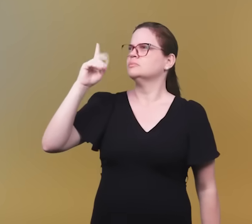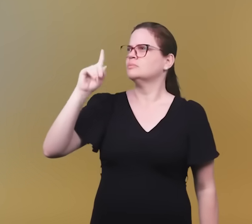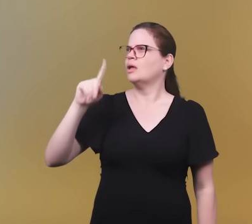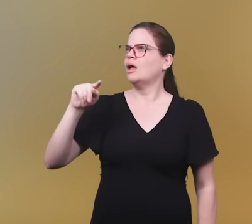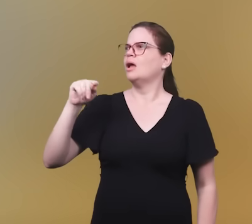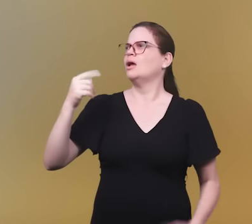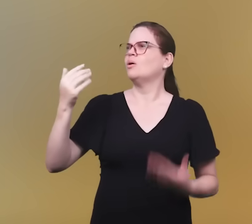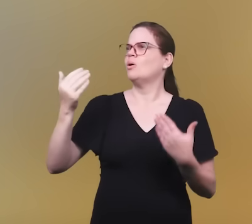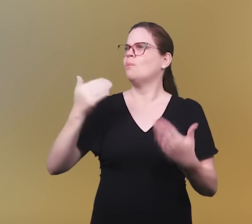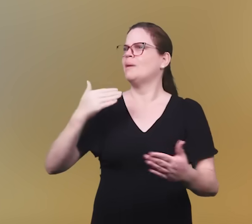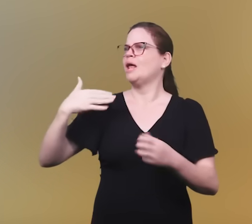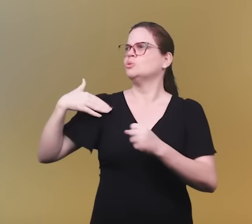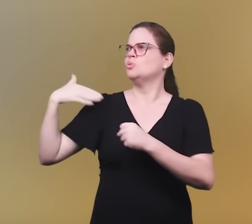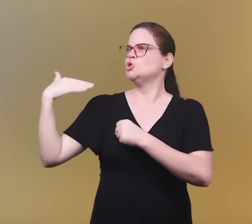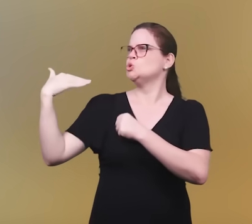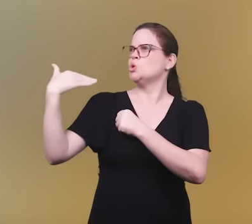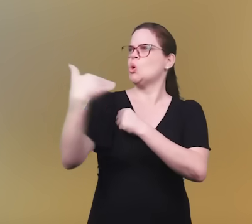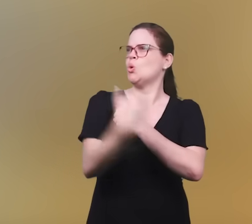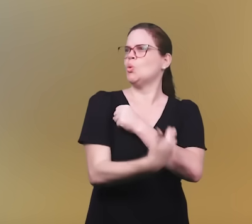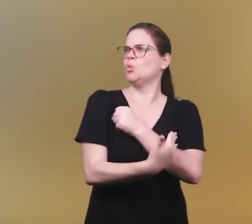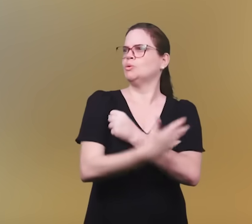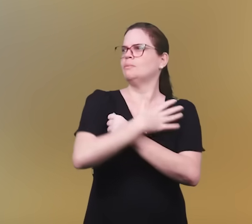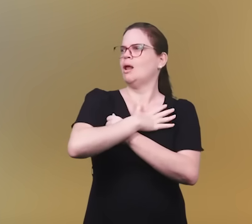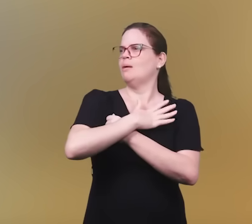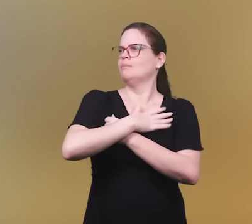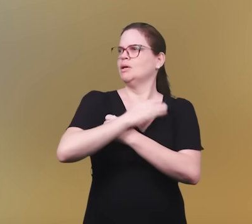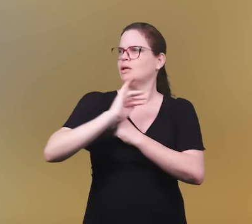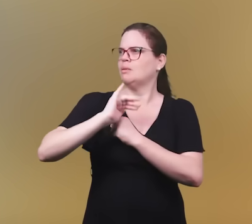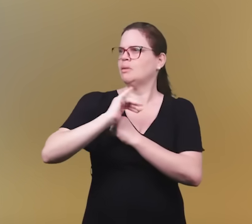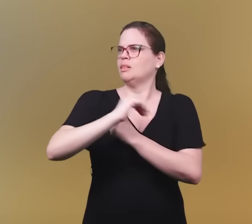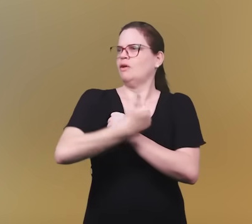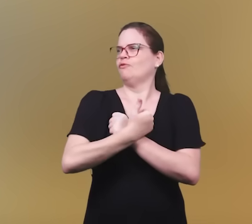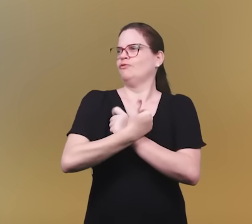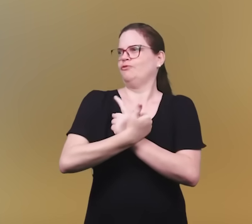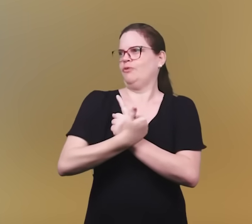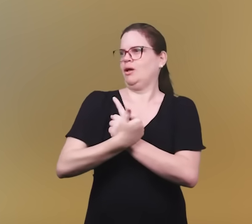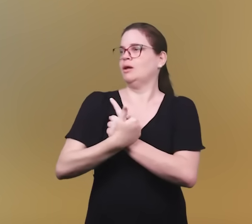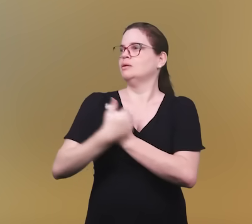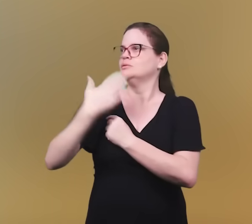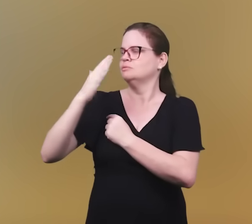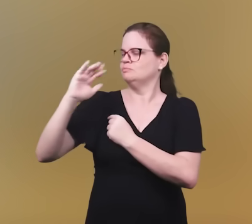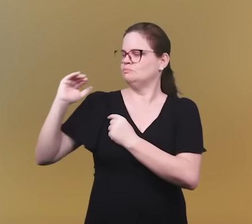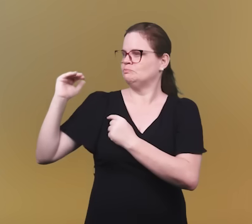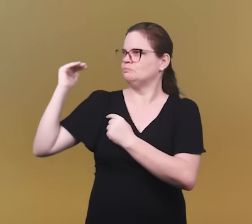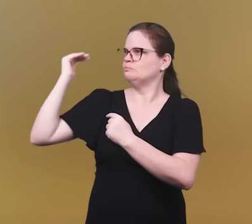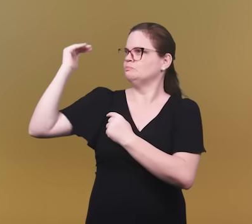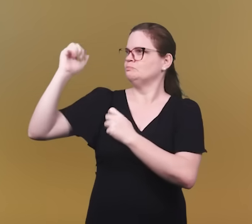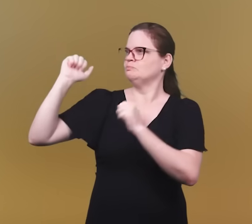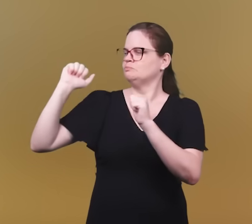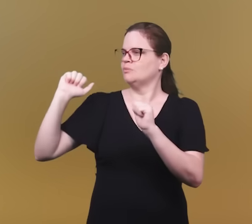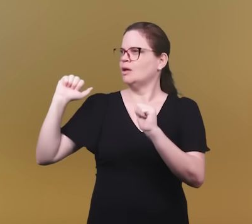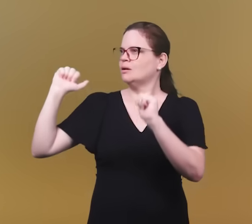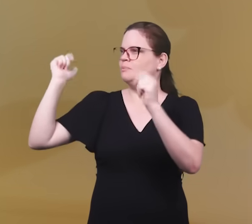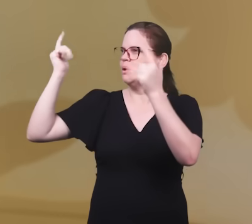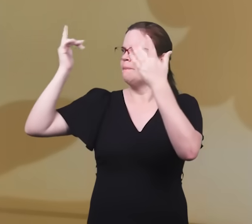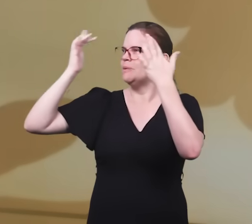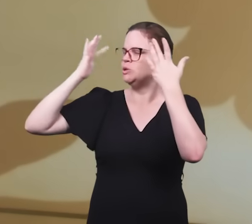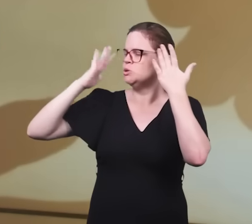és um escudo para mim, a minha glória e o que exalta a minha